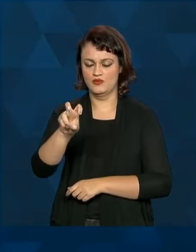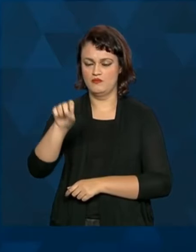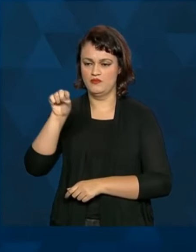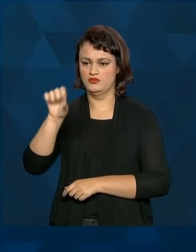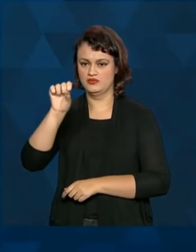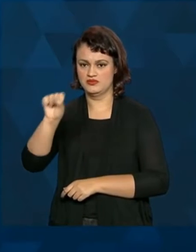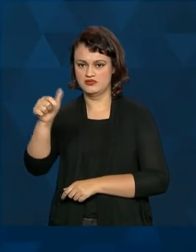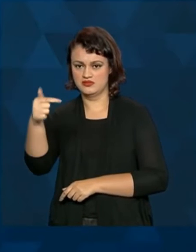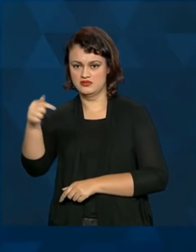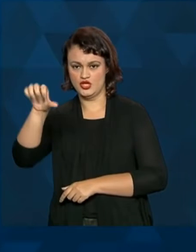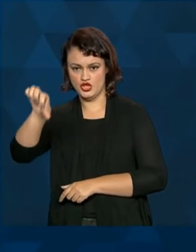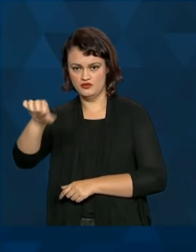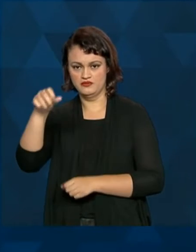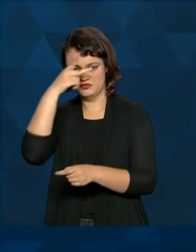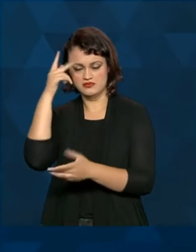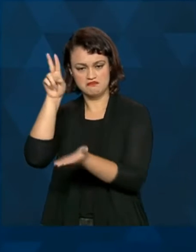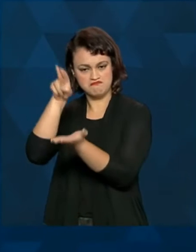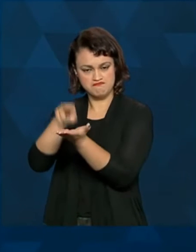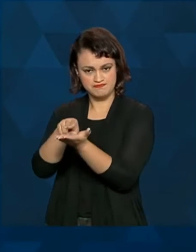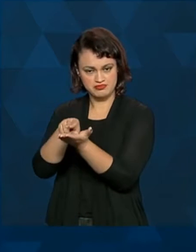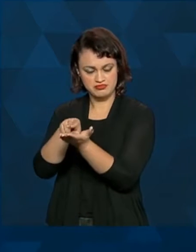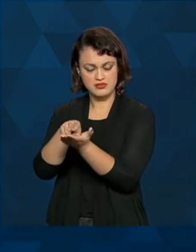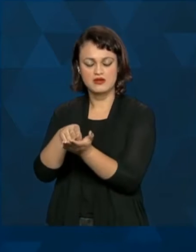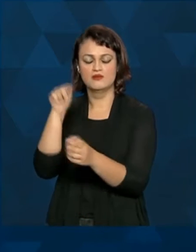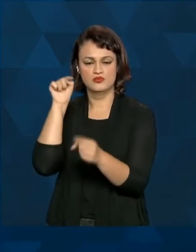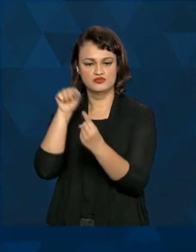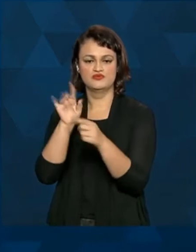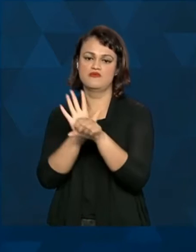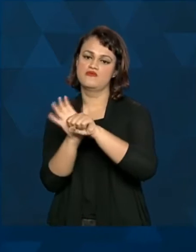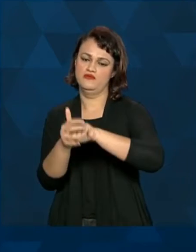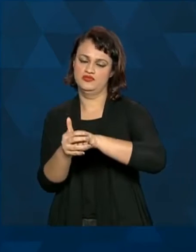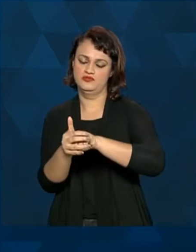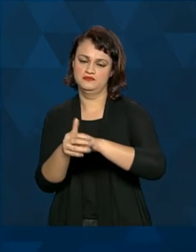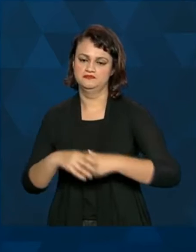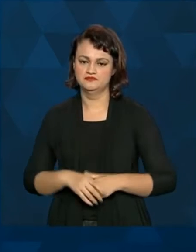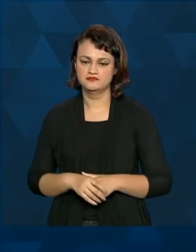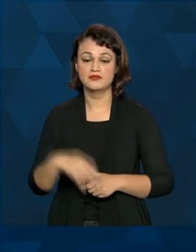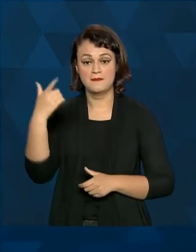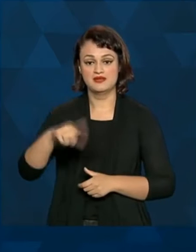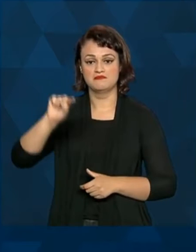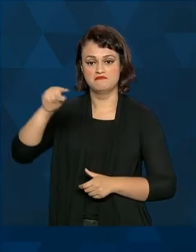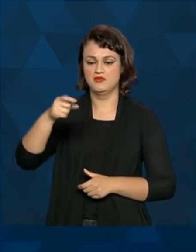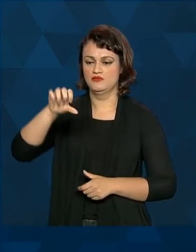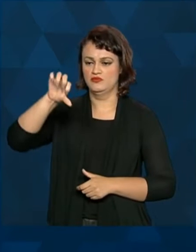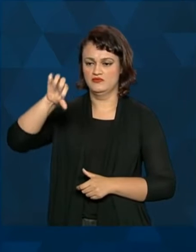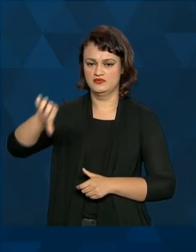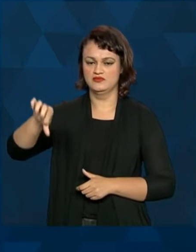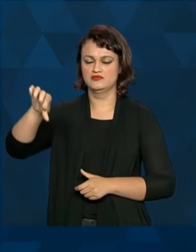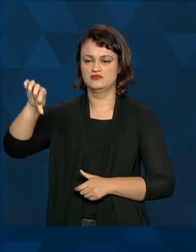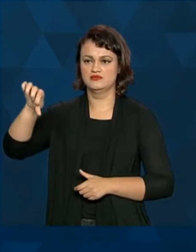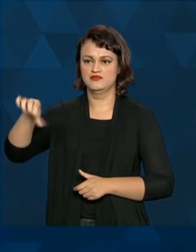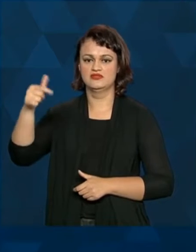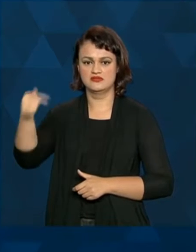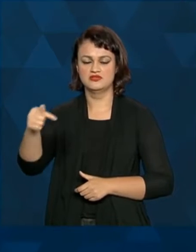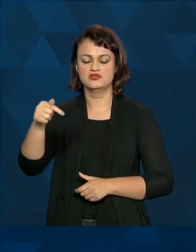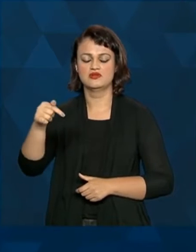869 casos de hospitalizações de SRAGs por Covid. Temos 1.999 casos